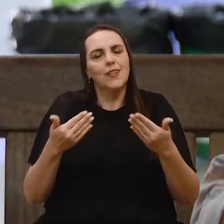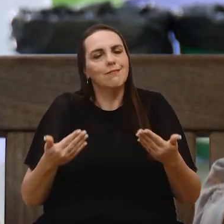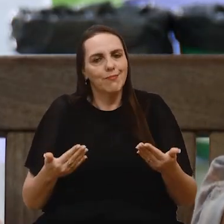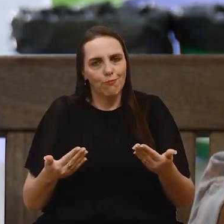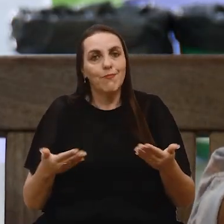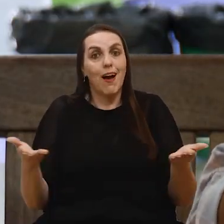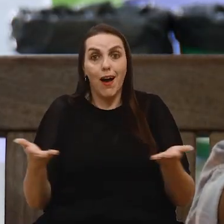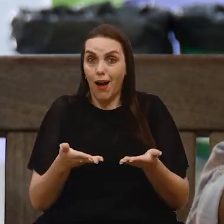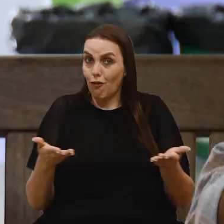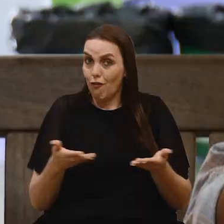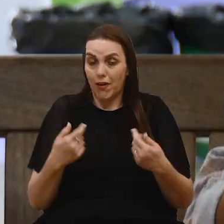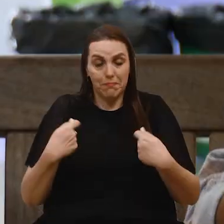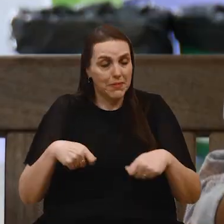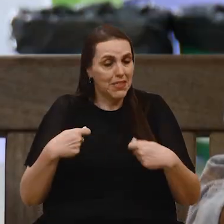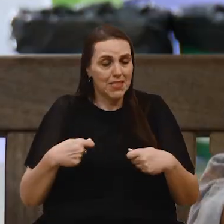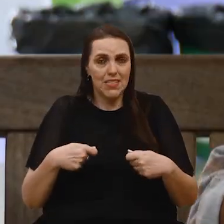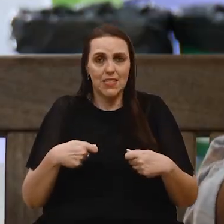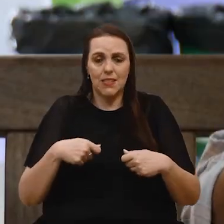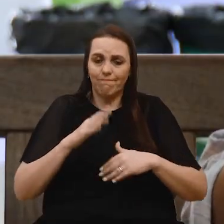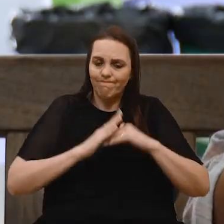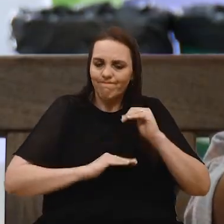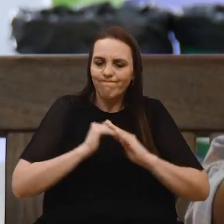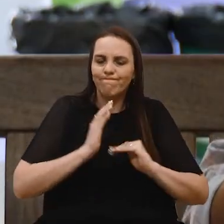do que nunca, a gente tem que